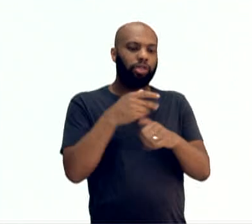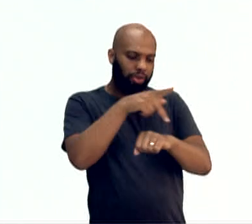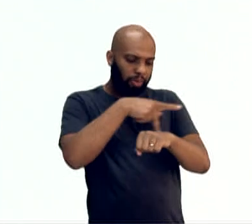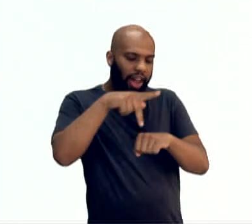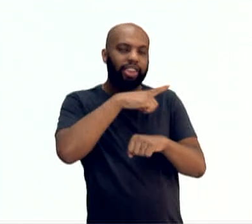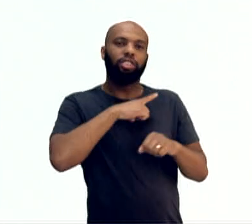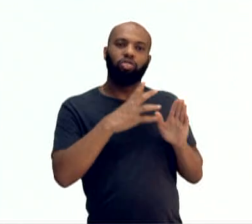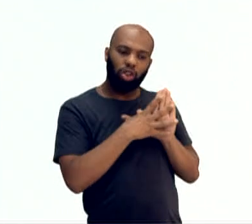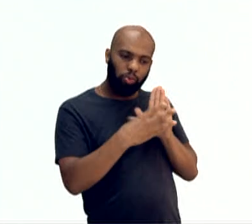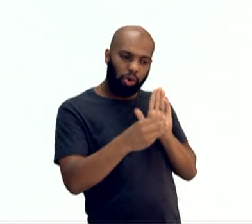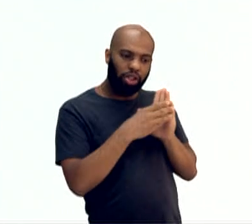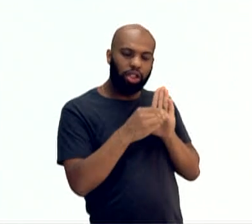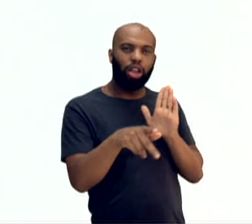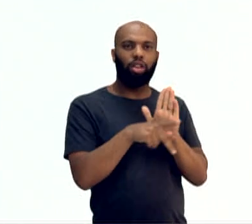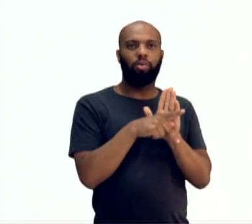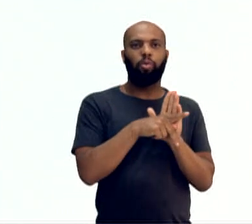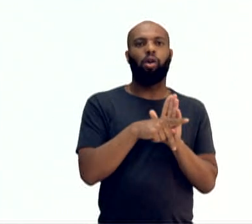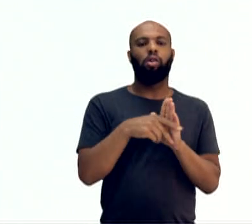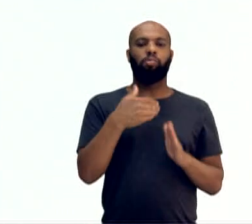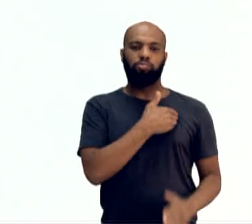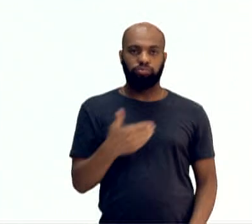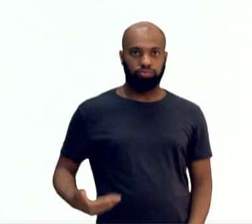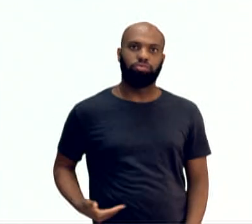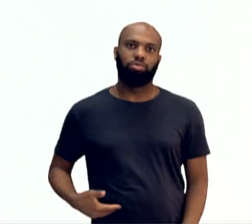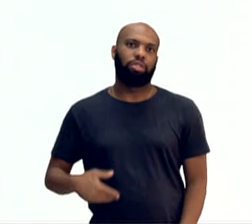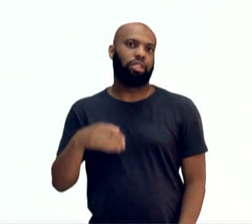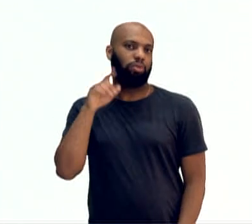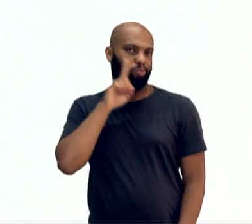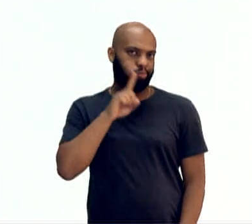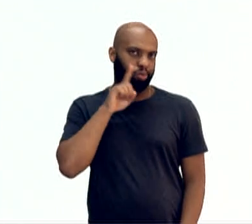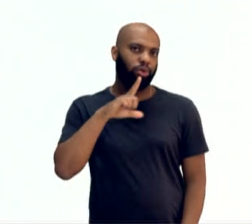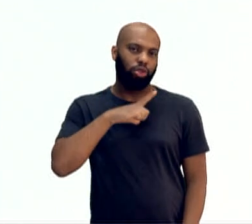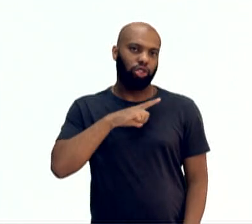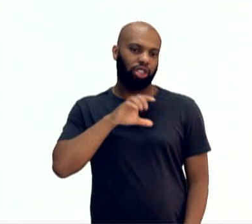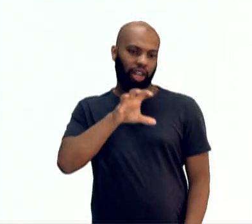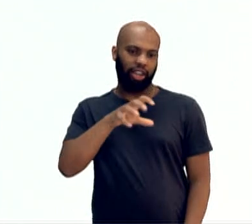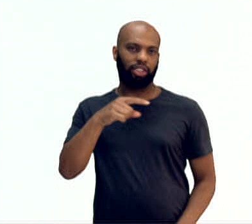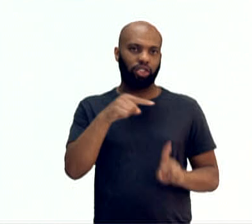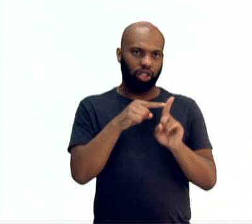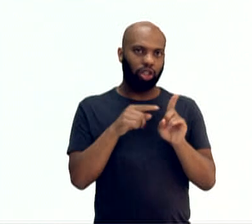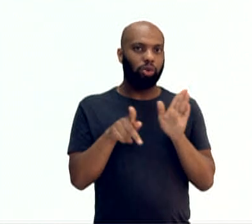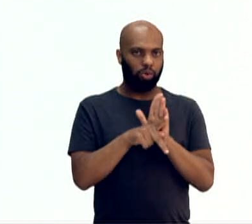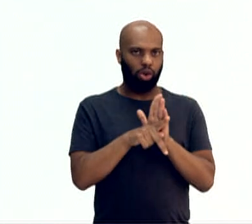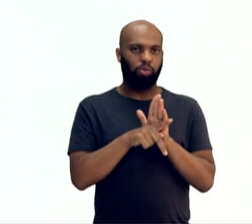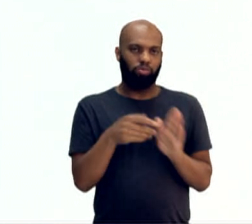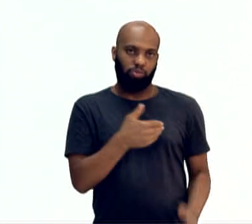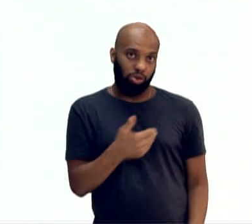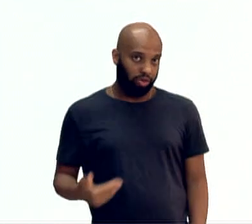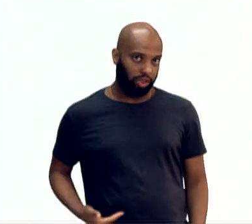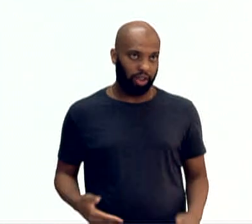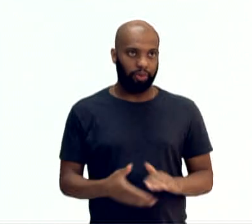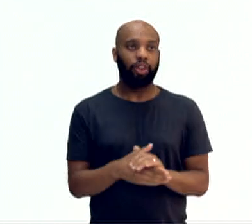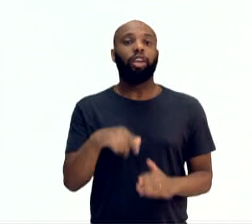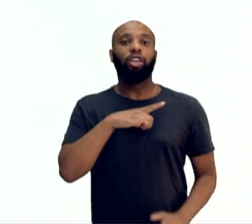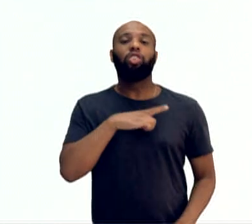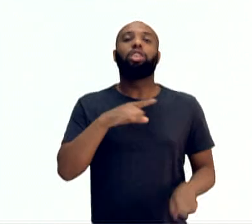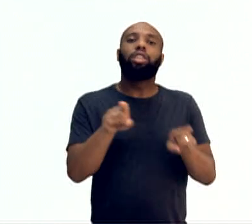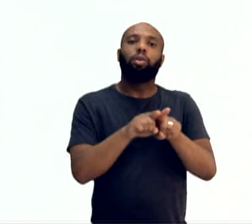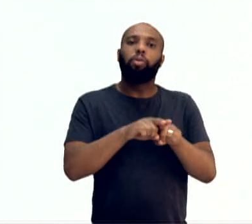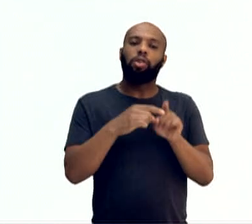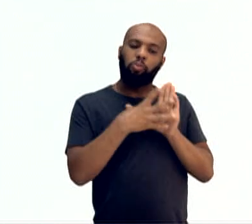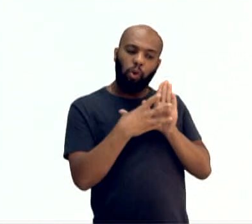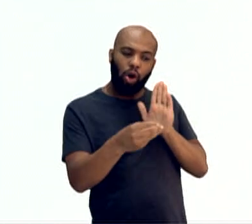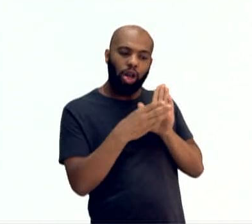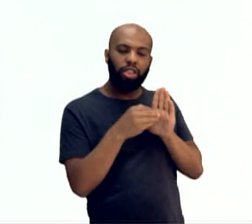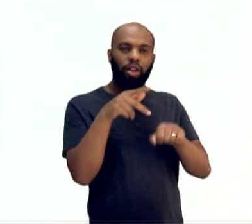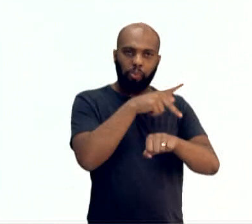esse modelo de político, os próprios Estados Unidos. Né? É, ainda em modelos de países mais desenvolvidos do